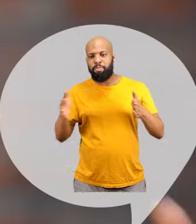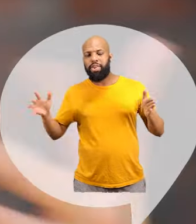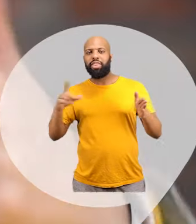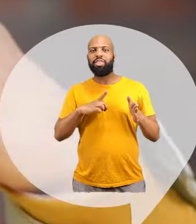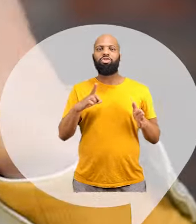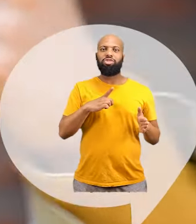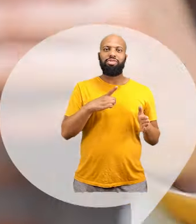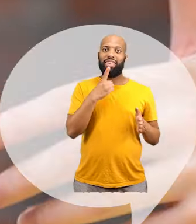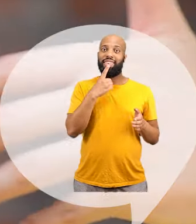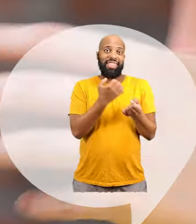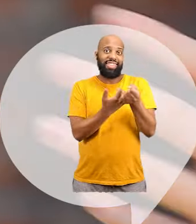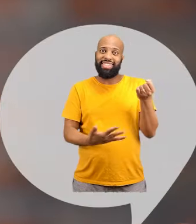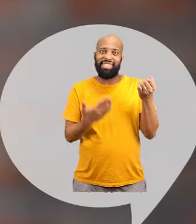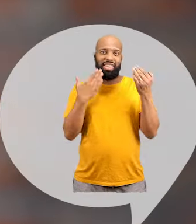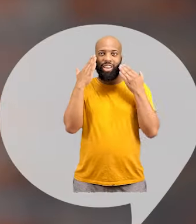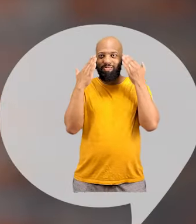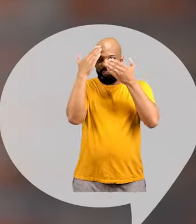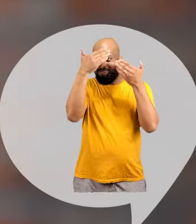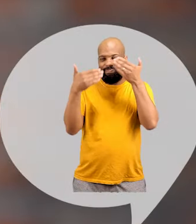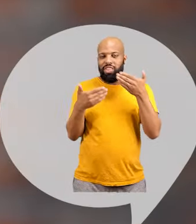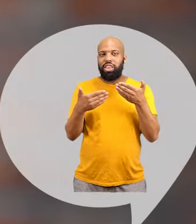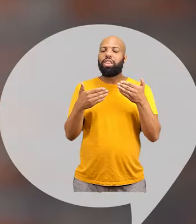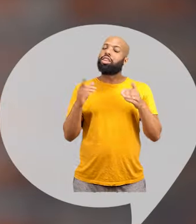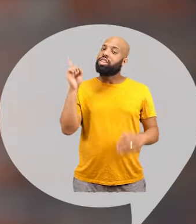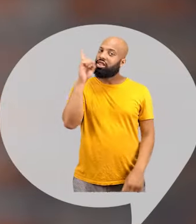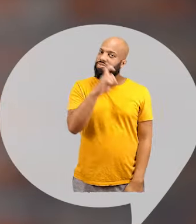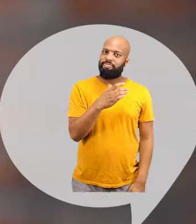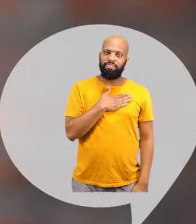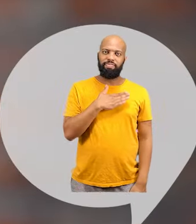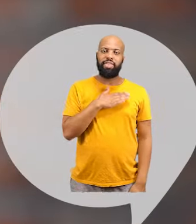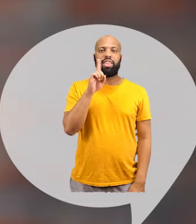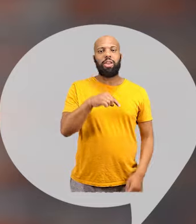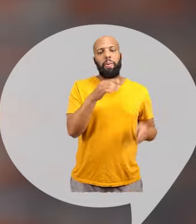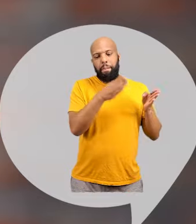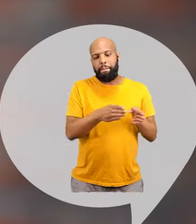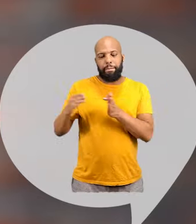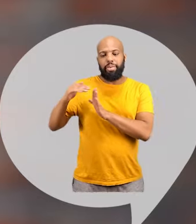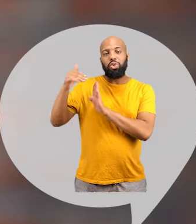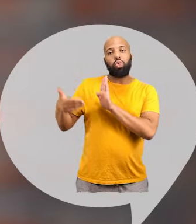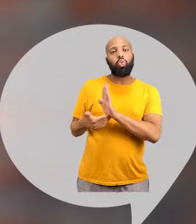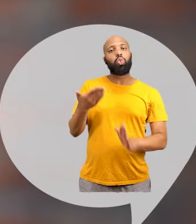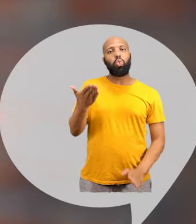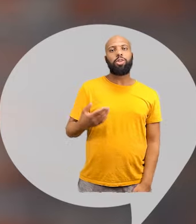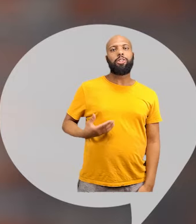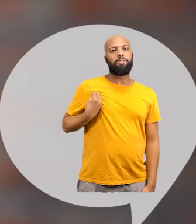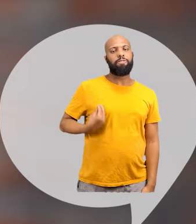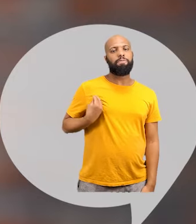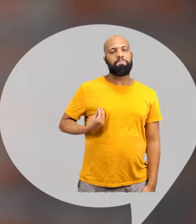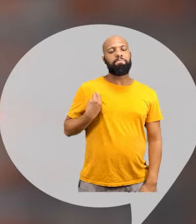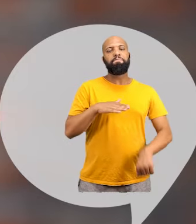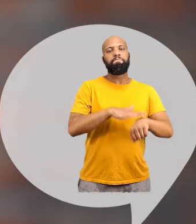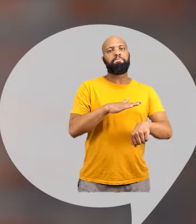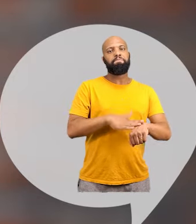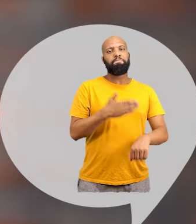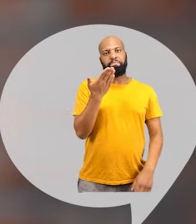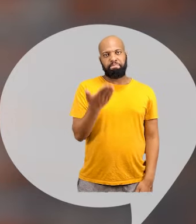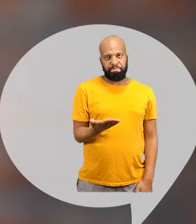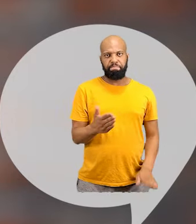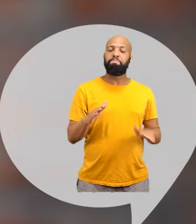tão cheia de sangue então era difícil então foi um foi um processo e tudo isso que eu vivi todo esse momento